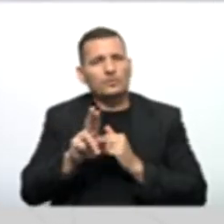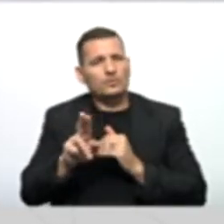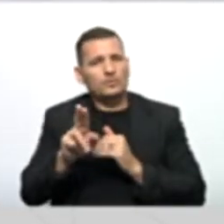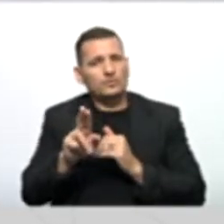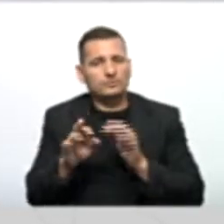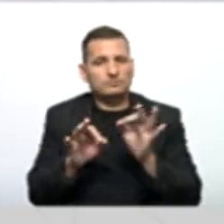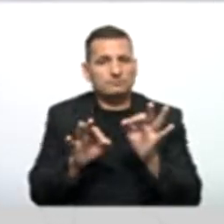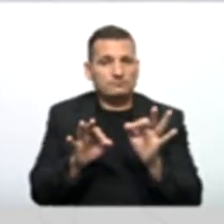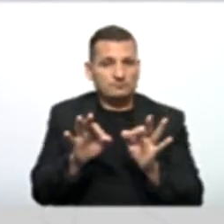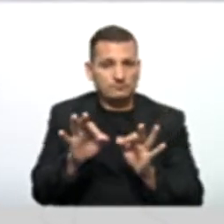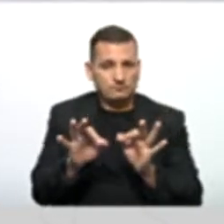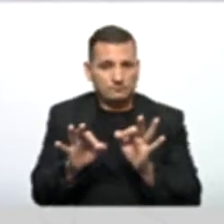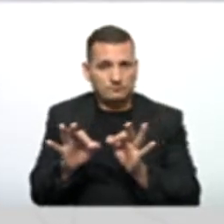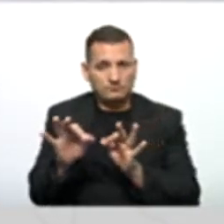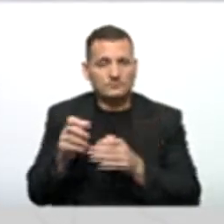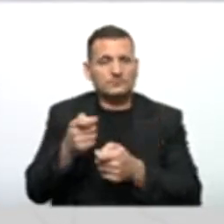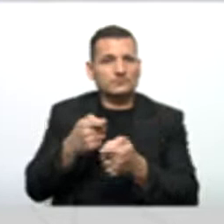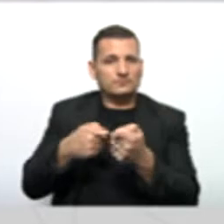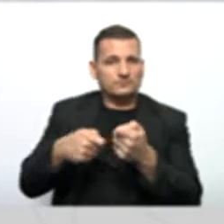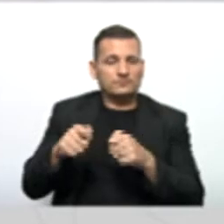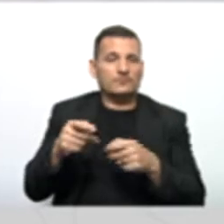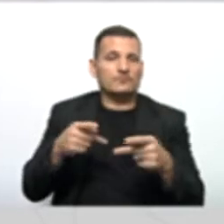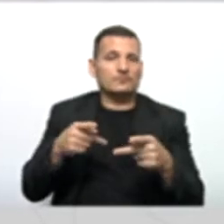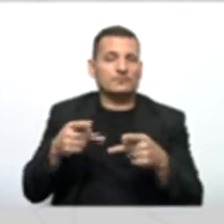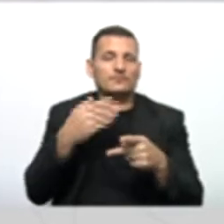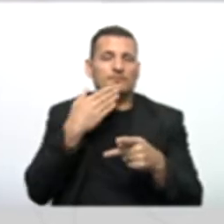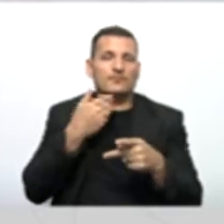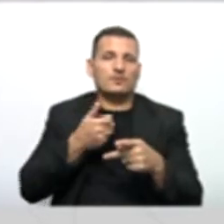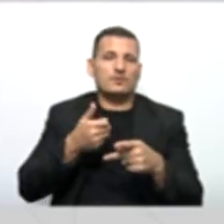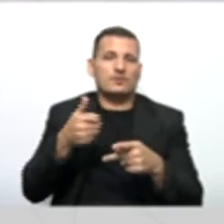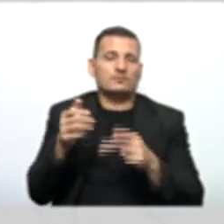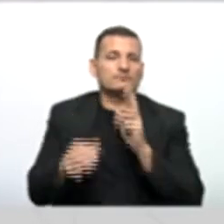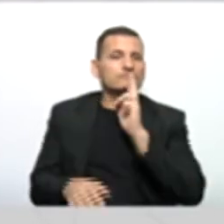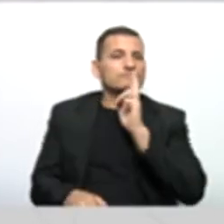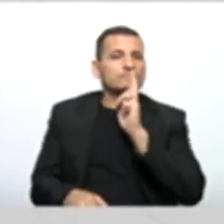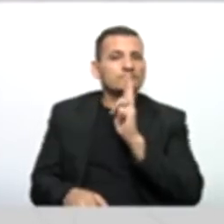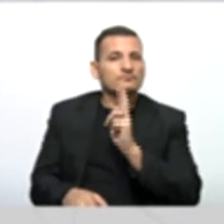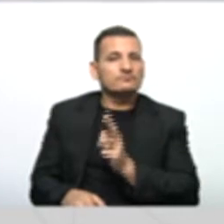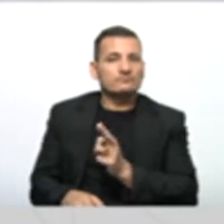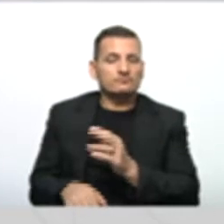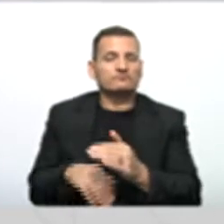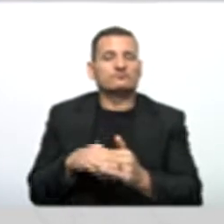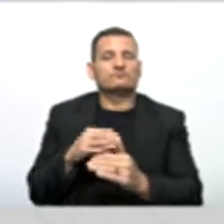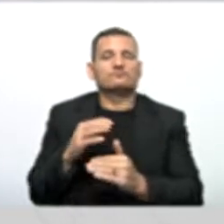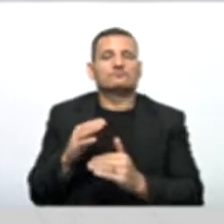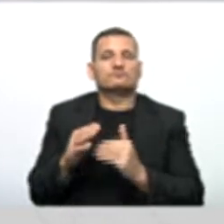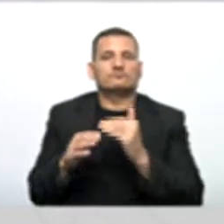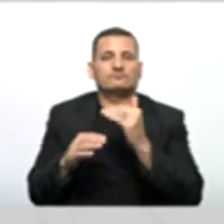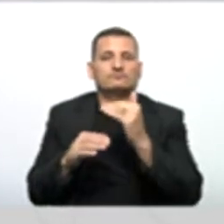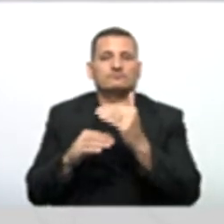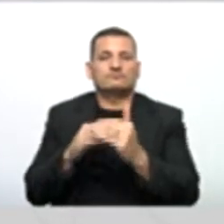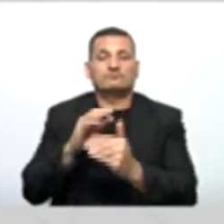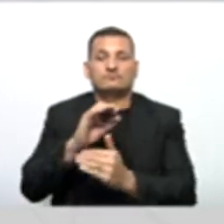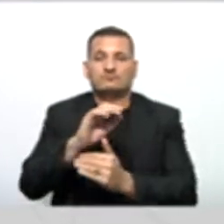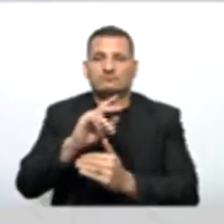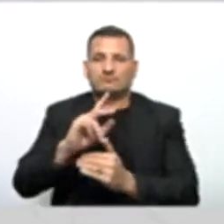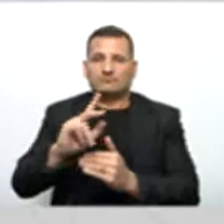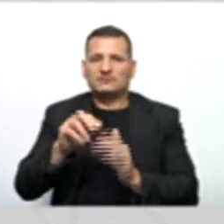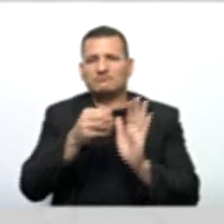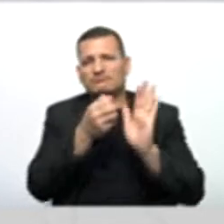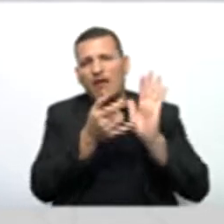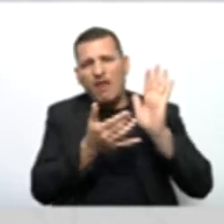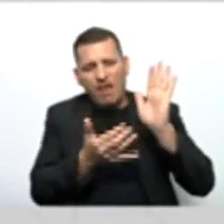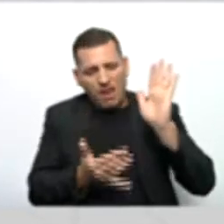e gestão de projetos para a melhoria dos resultados das cooperativas. É muita coisa, né,